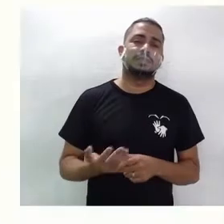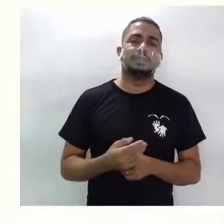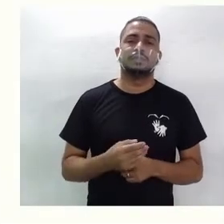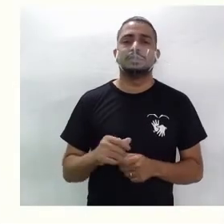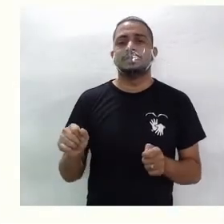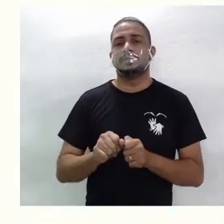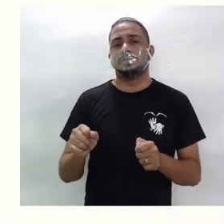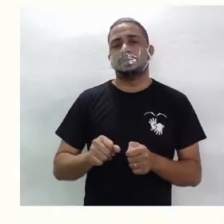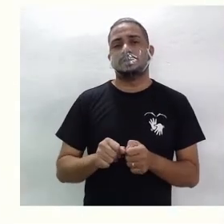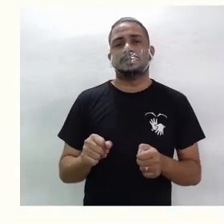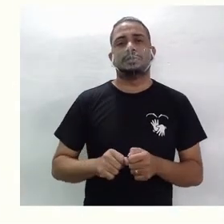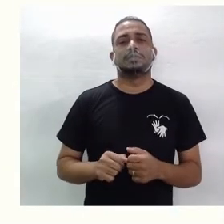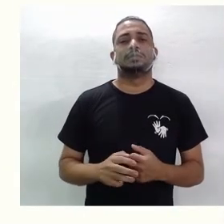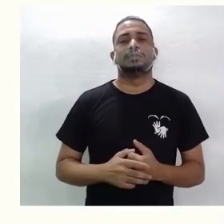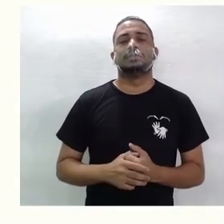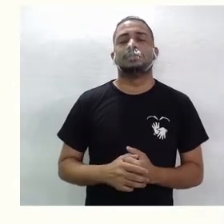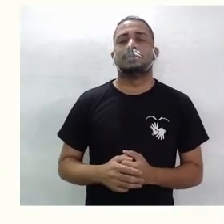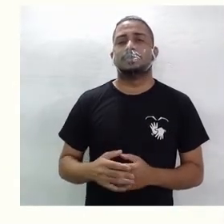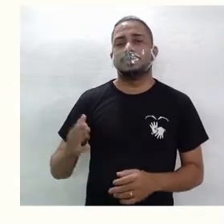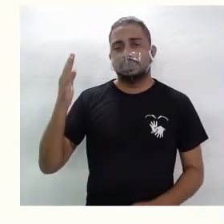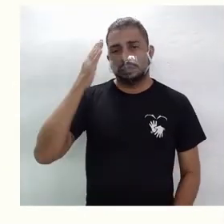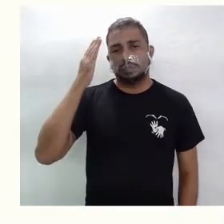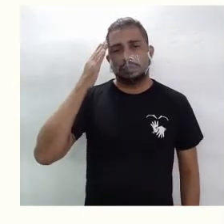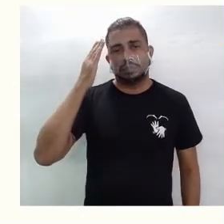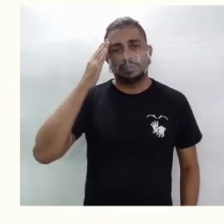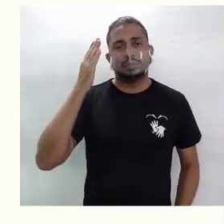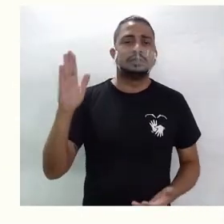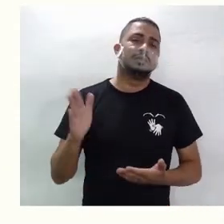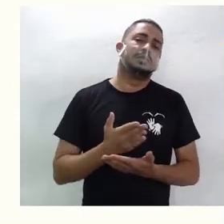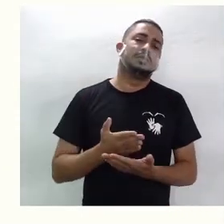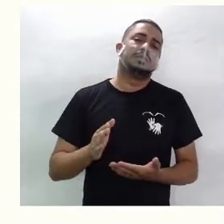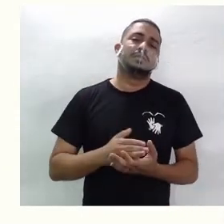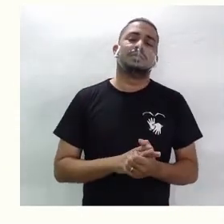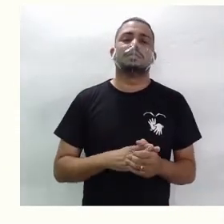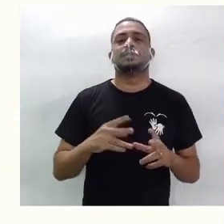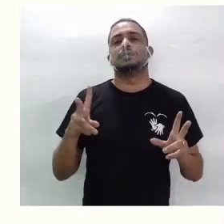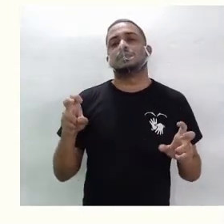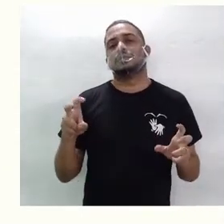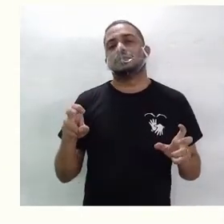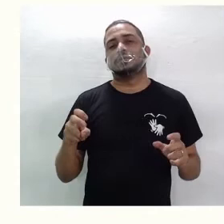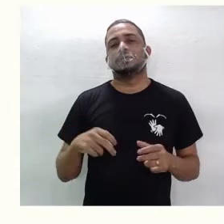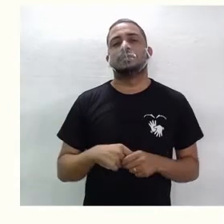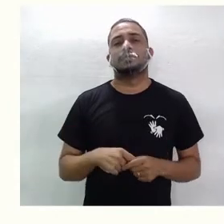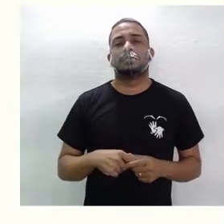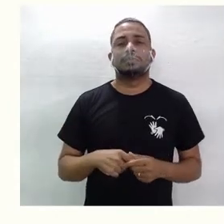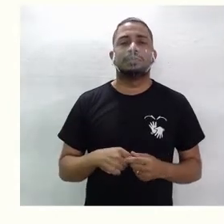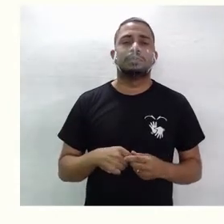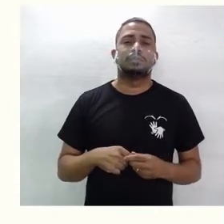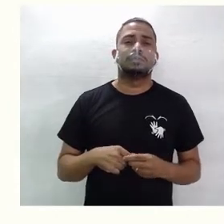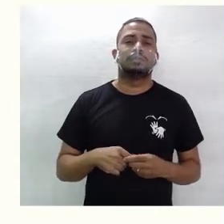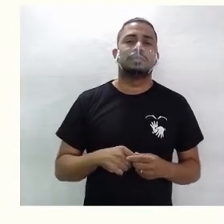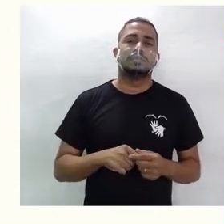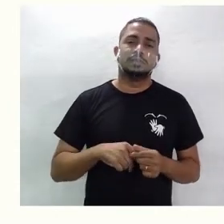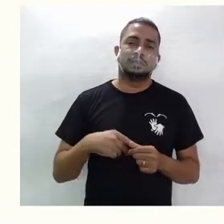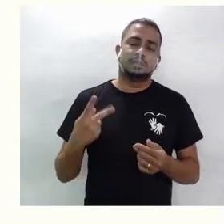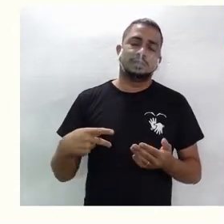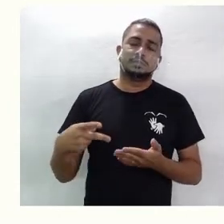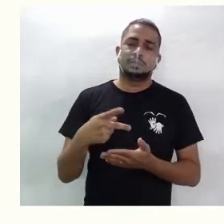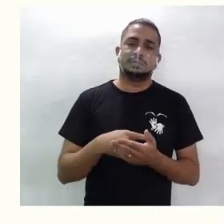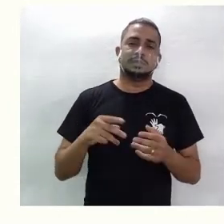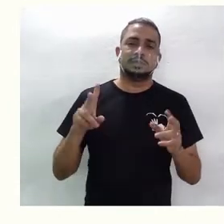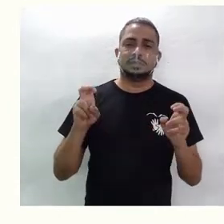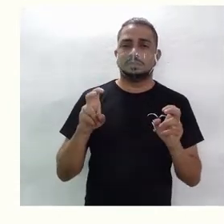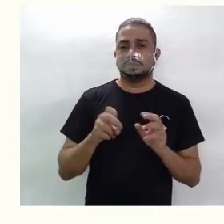são feitos para entendimento de algum determinado assunto. Assim como o nome diz, né? São mapas